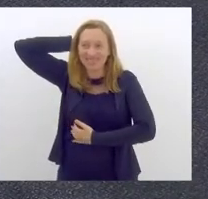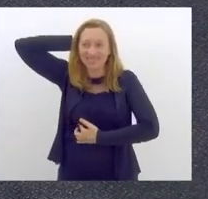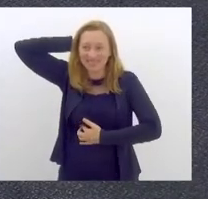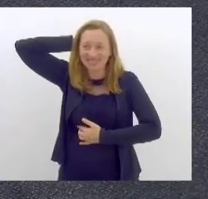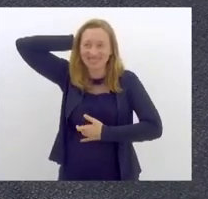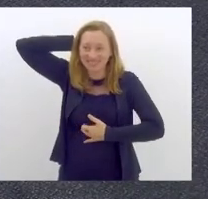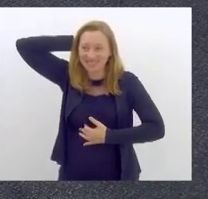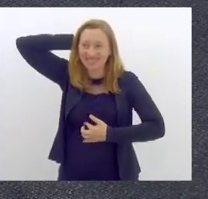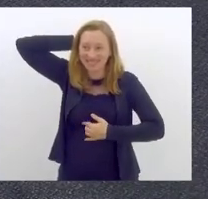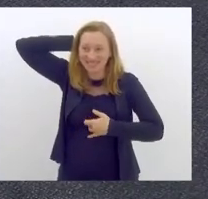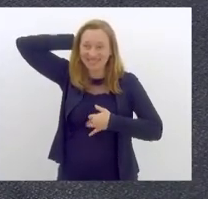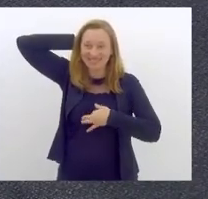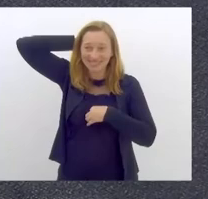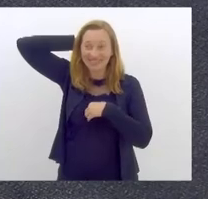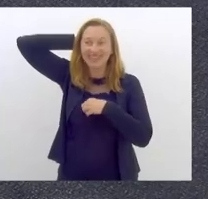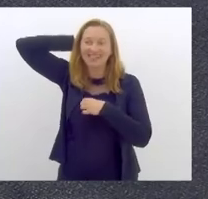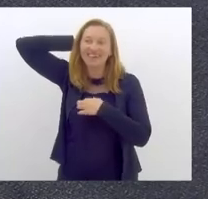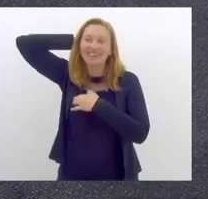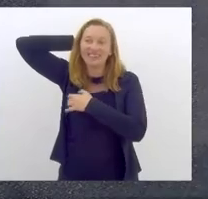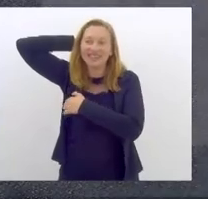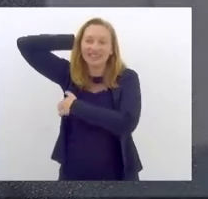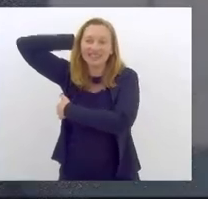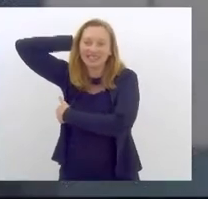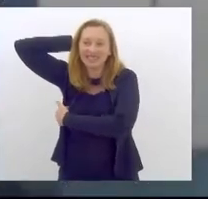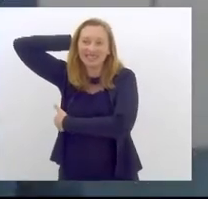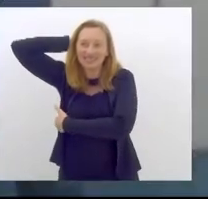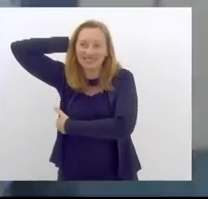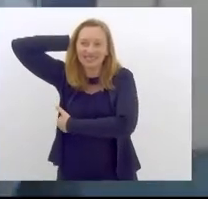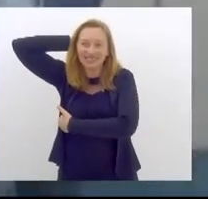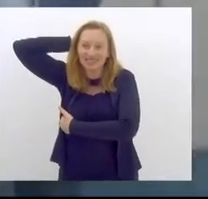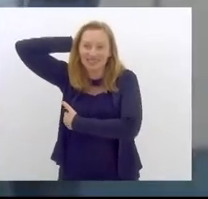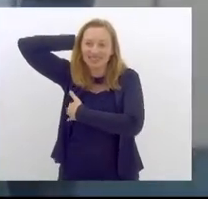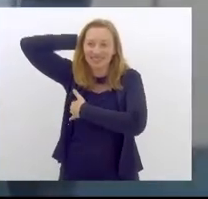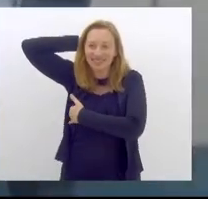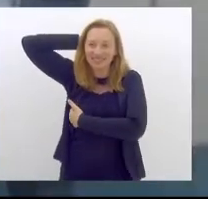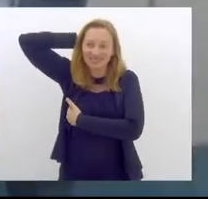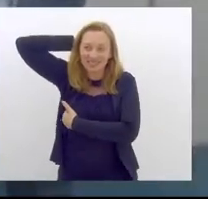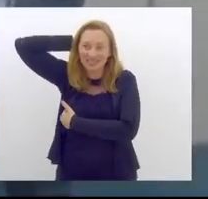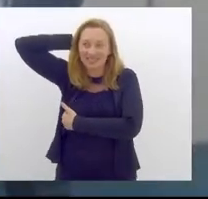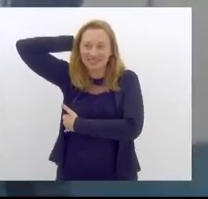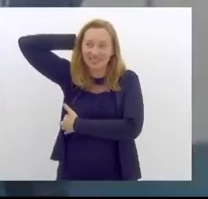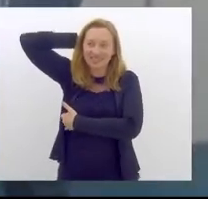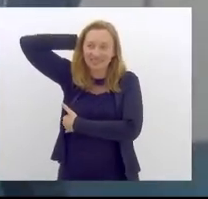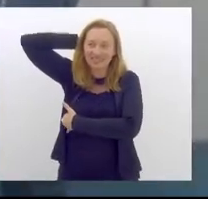circundia mama de fora para dentro se apalpar